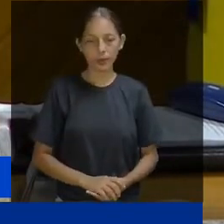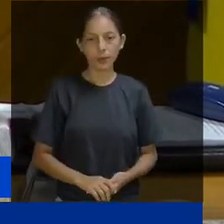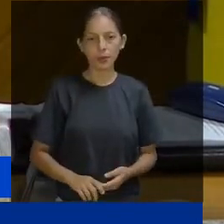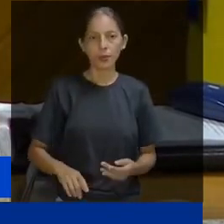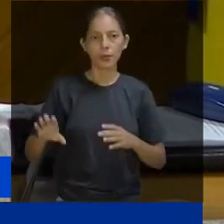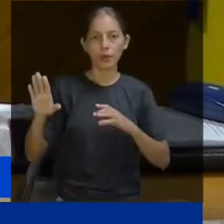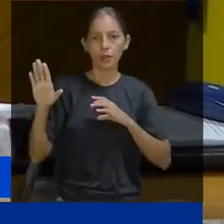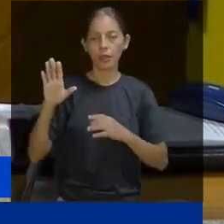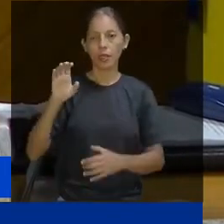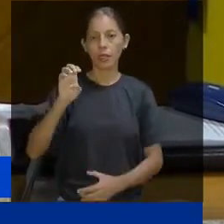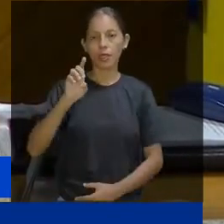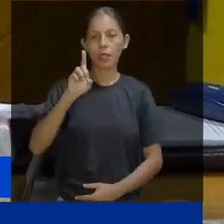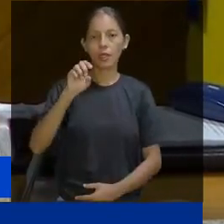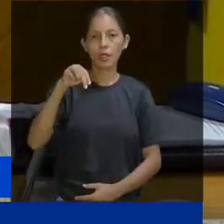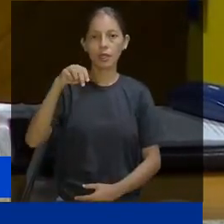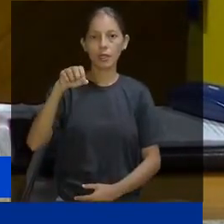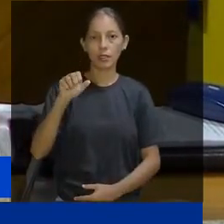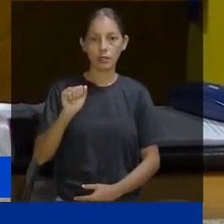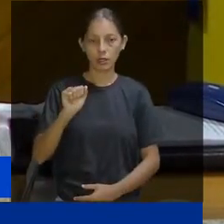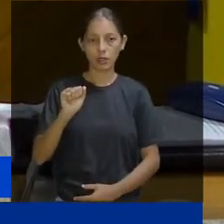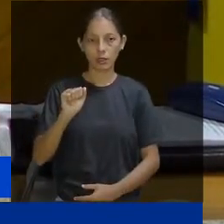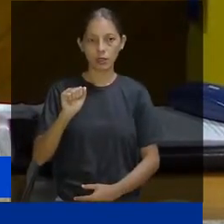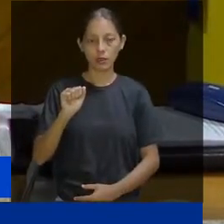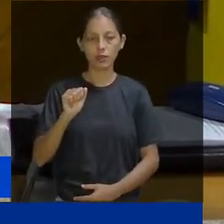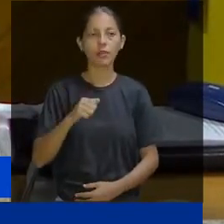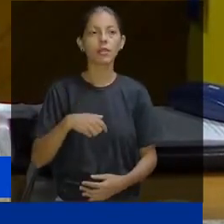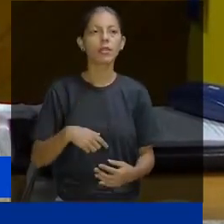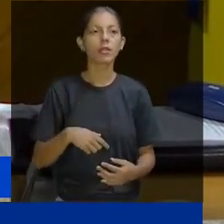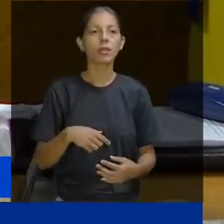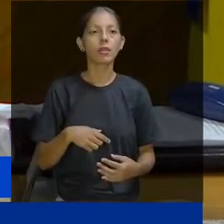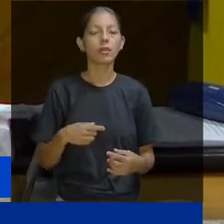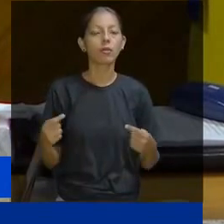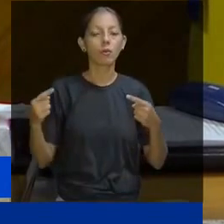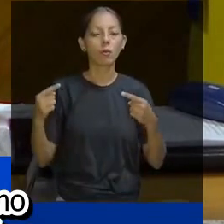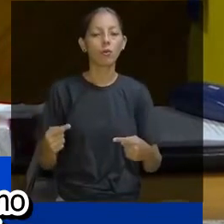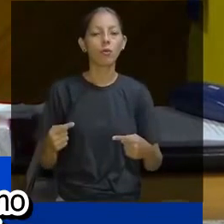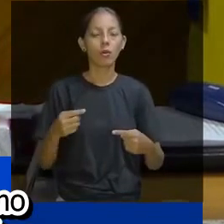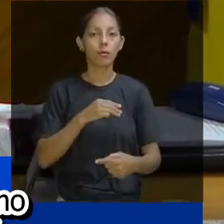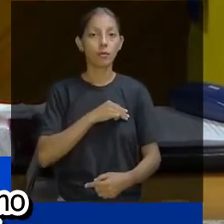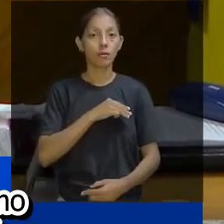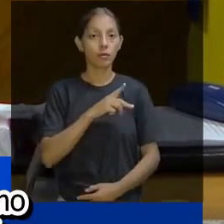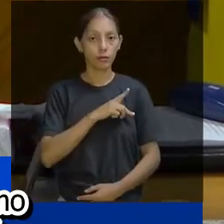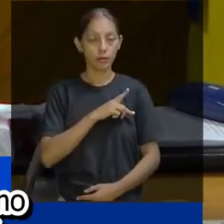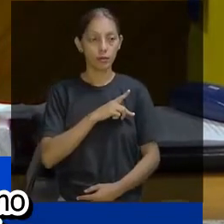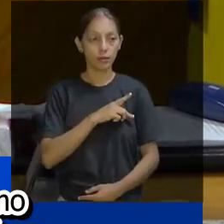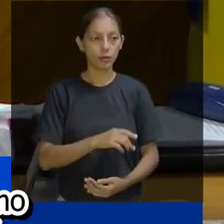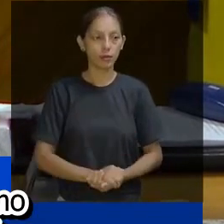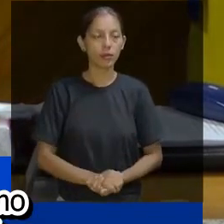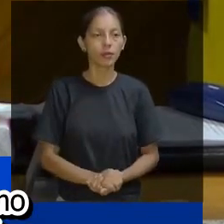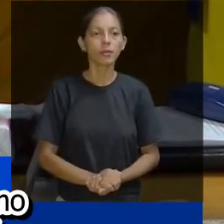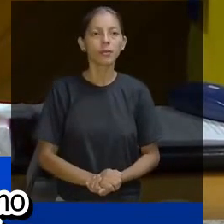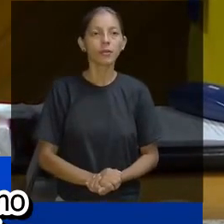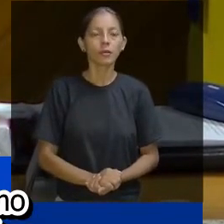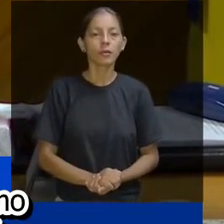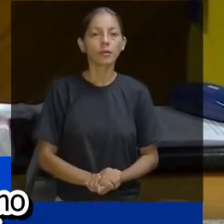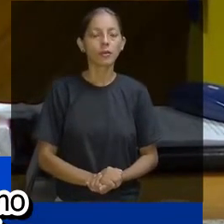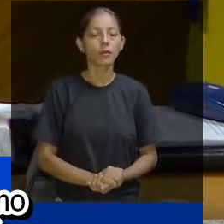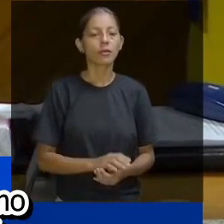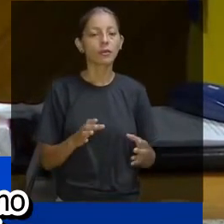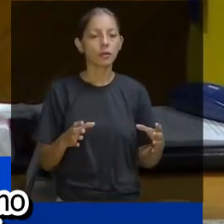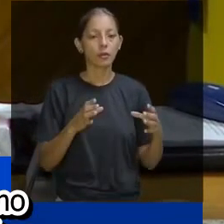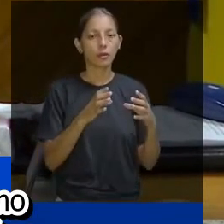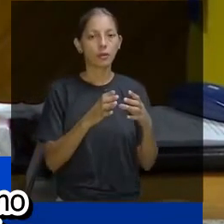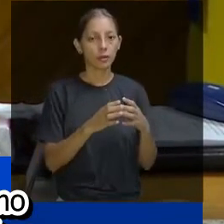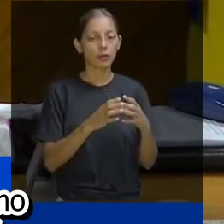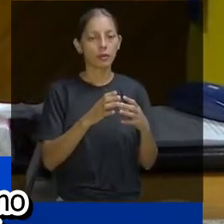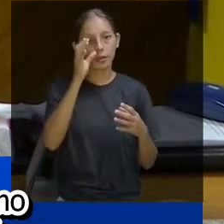Edna Alzier, embargado o Ministério Público Eleitoral. A relatoria compete ao ilustre corregedor Carmo